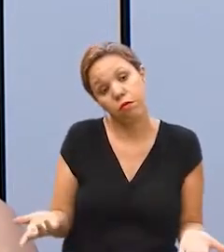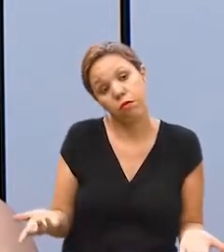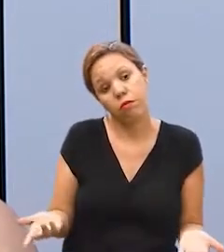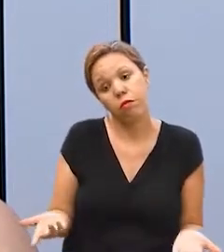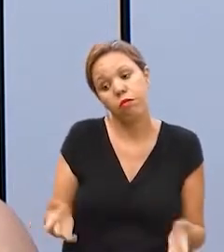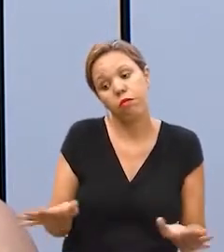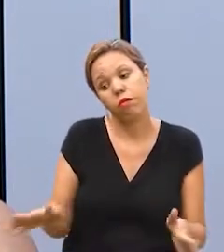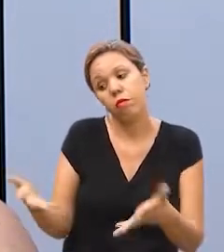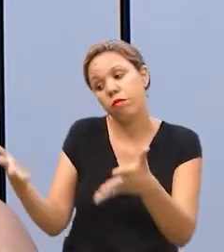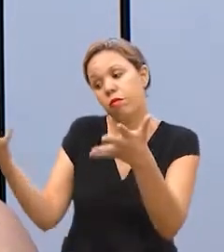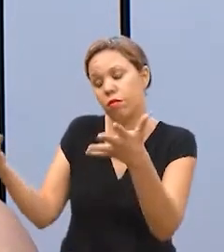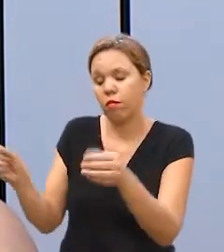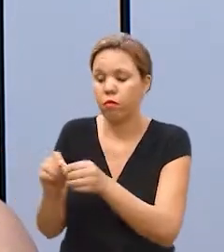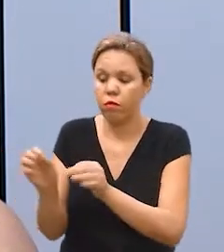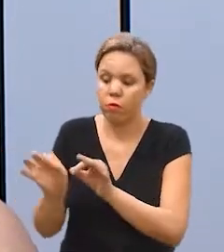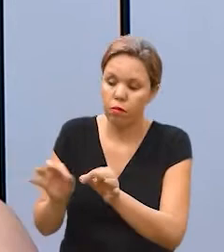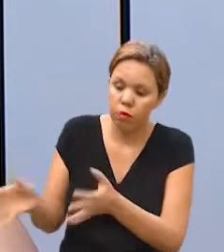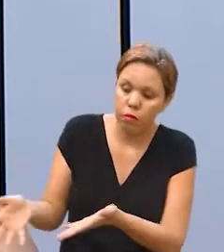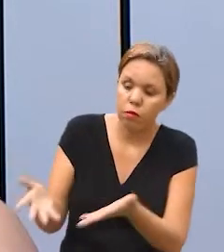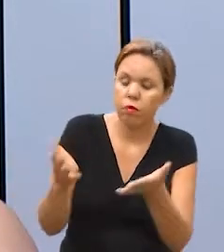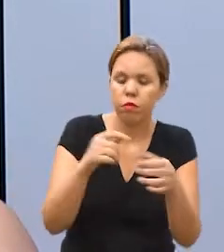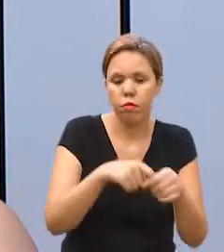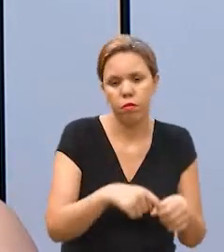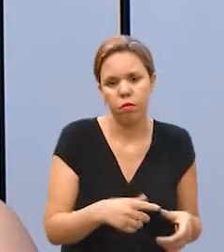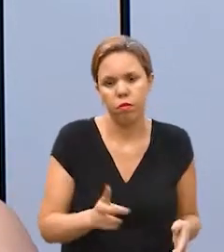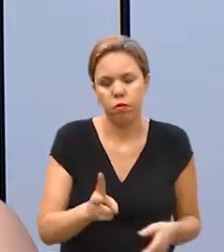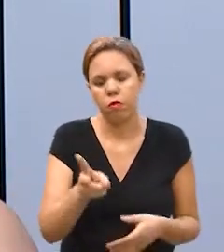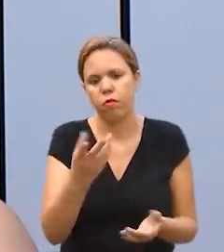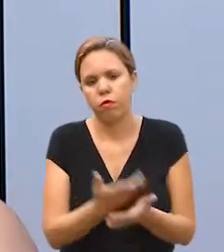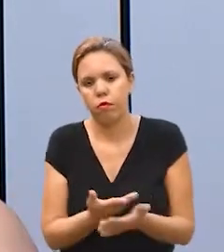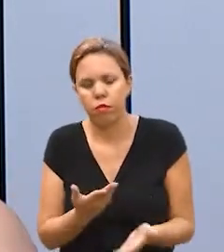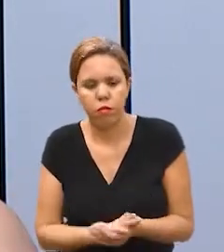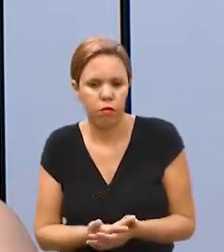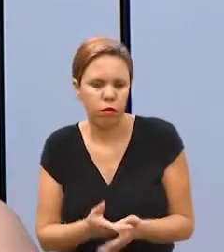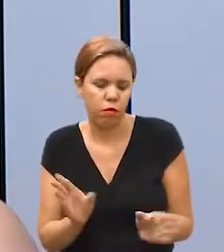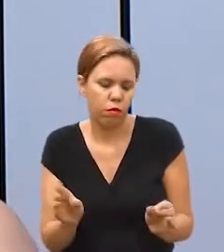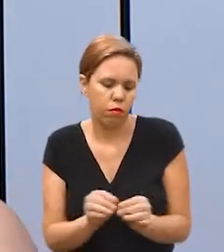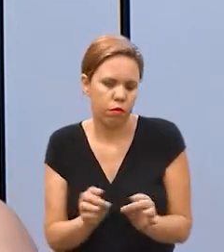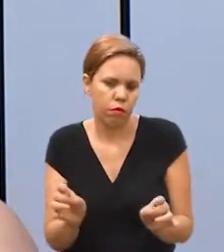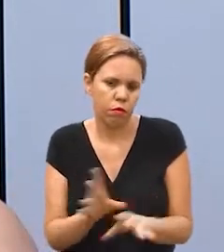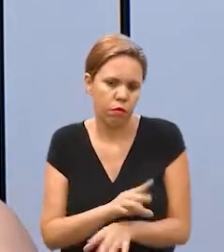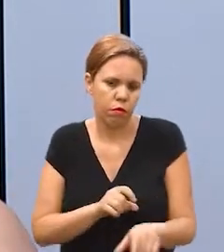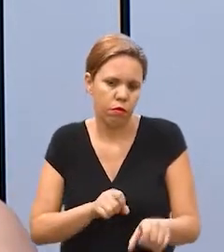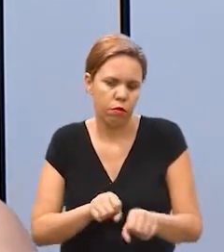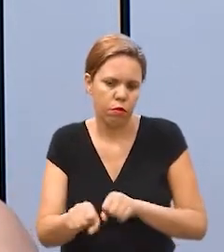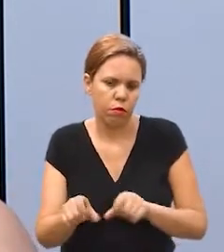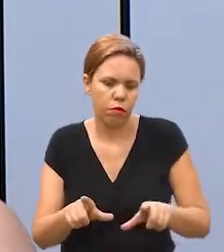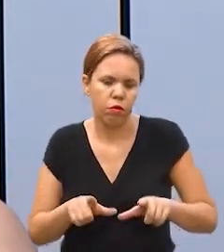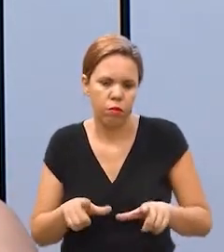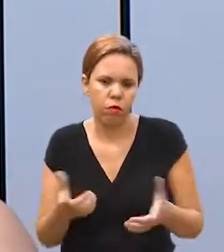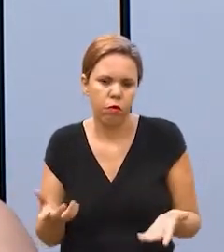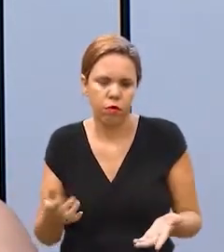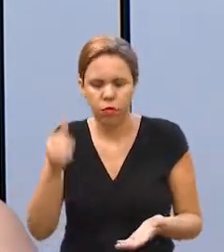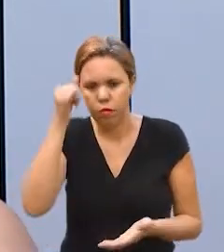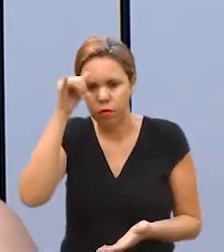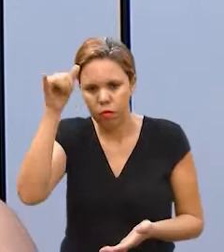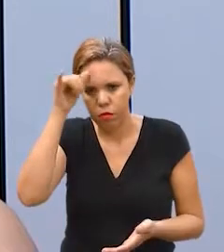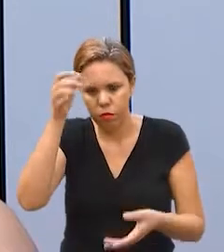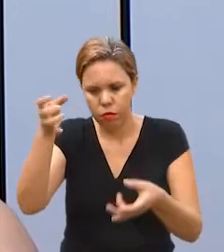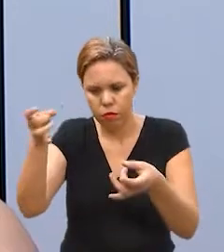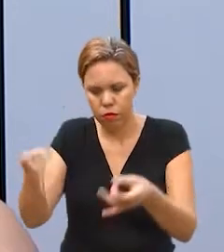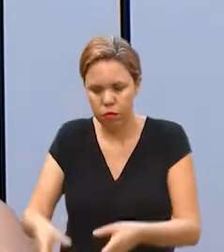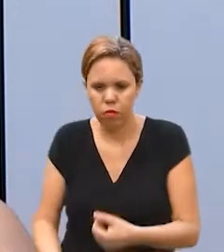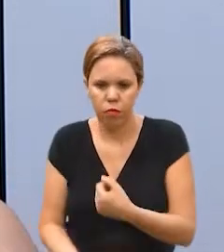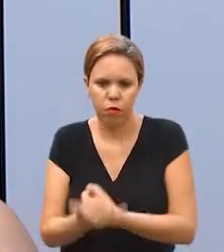os incentivos que poderiam ser feitos para que essas pessoas continuassem e concluíssem o curso? Combater a evasão. A evasão escolar é um